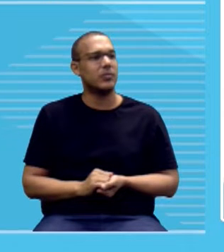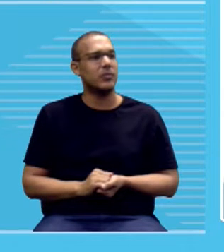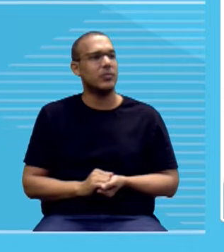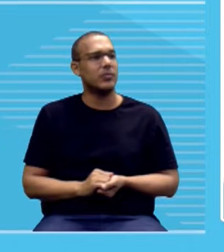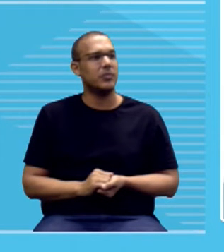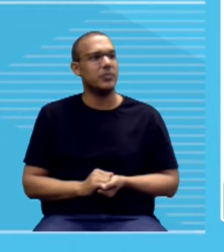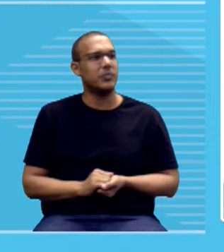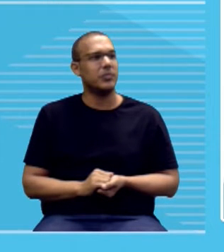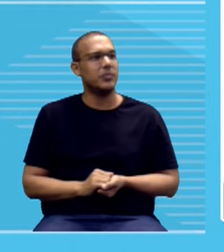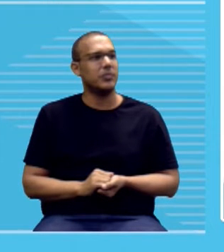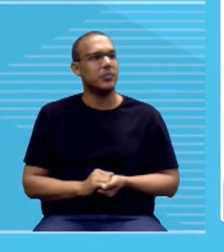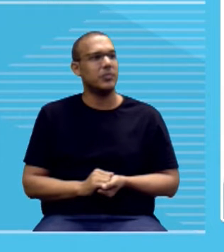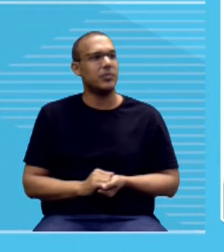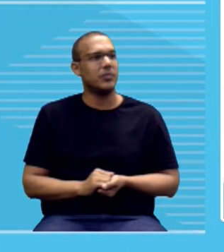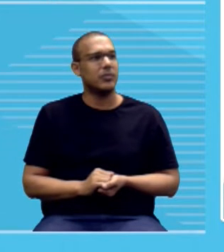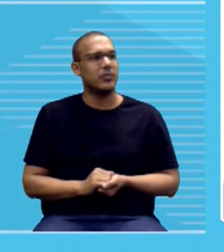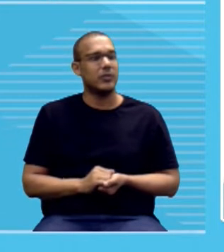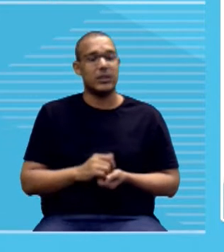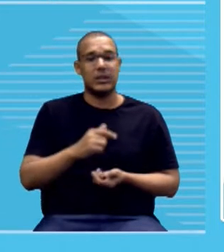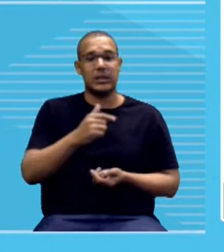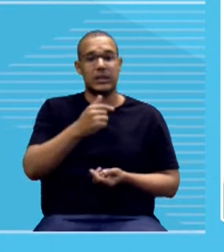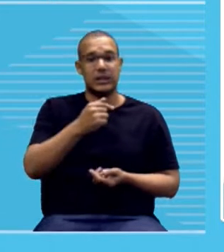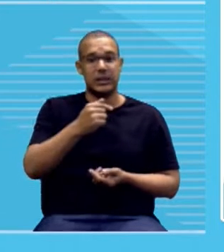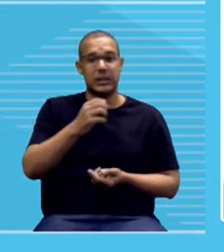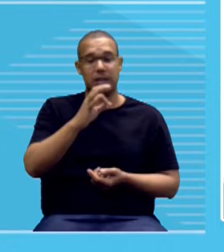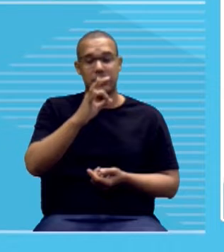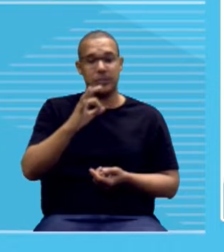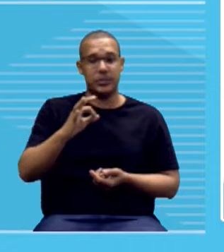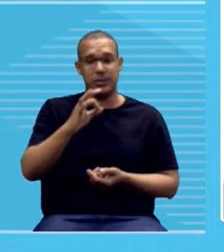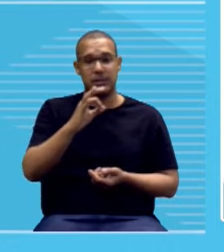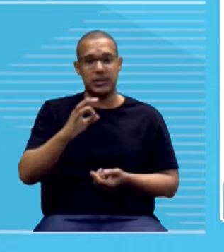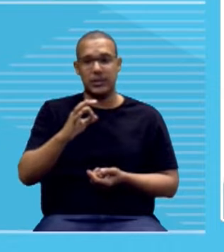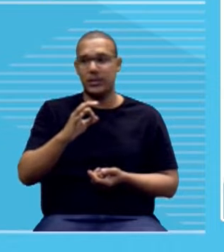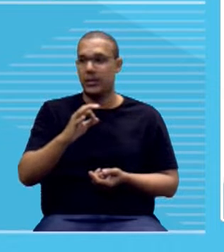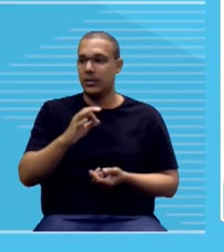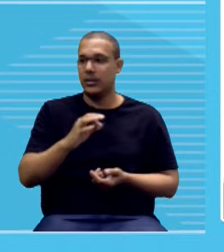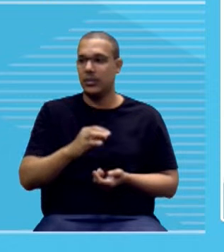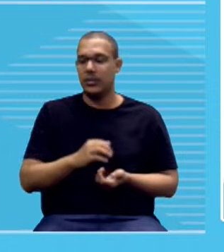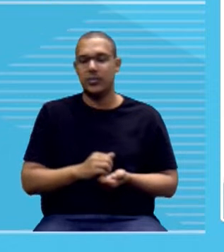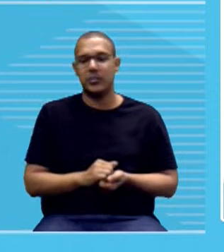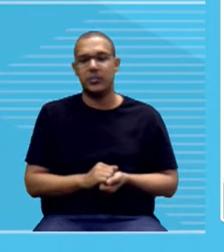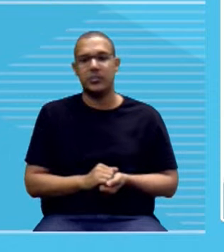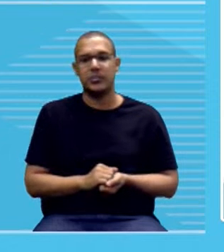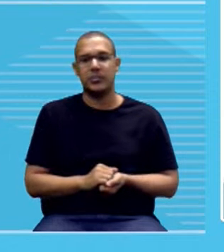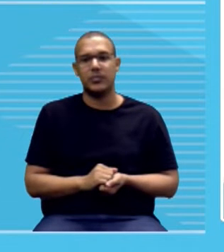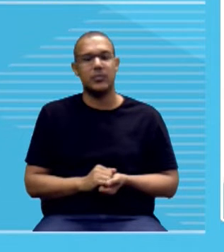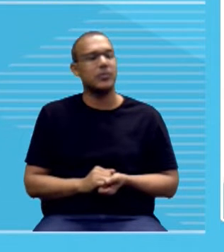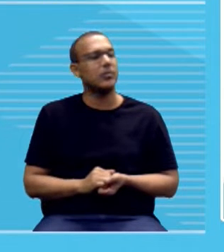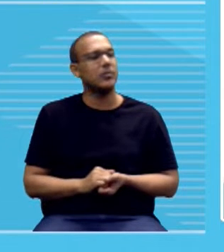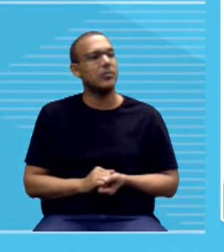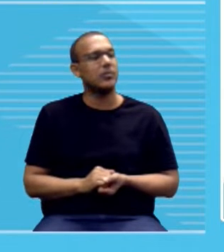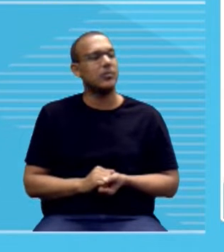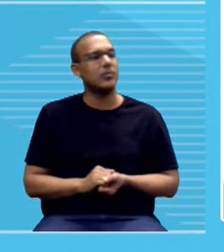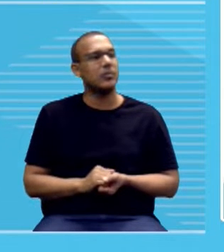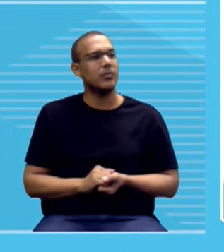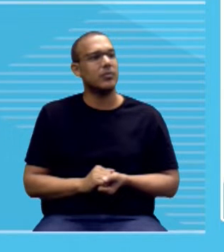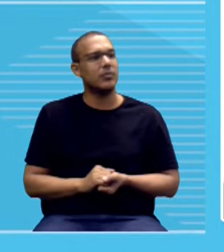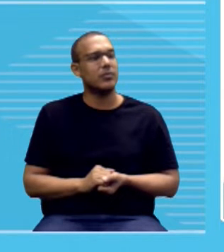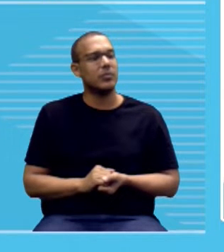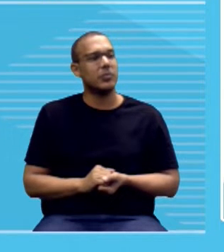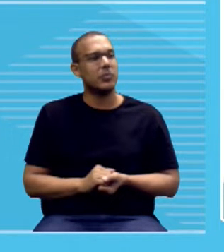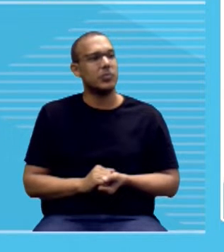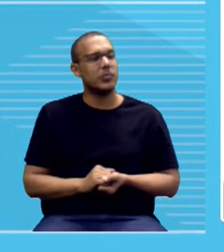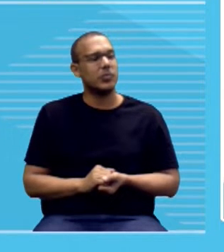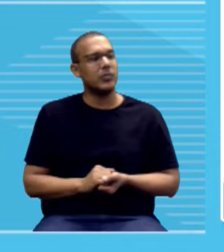já é um grande ponto. 7% é muita coisa. Para se ter ideia mais clara do que esse número representa, basta imaginar